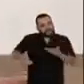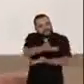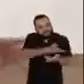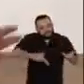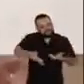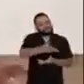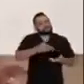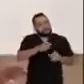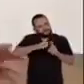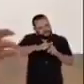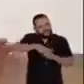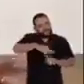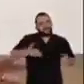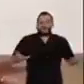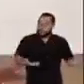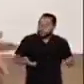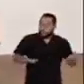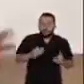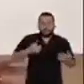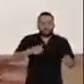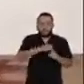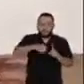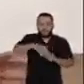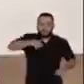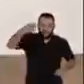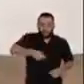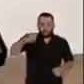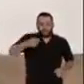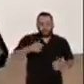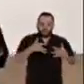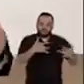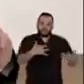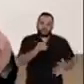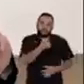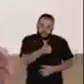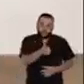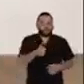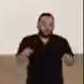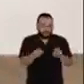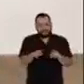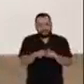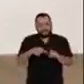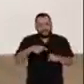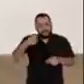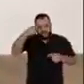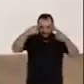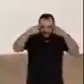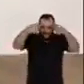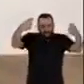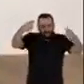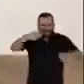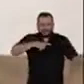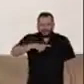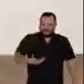vive hoje o mundo bastante duro banco generoso radicalmente violento também seria uma discussão política enquanto tal e acho também